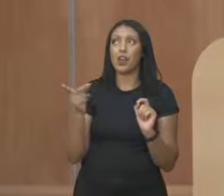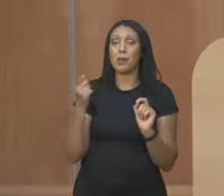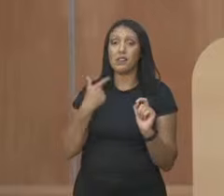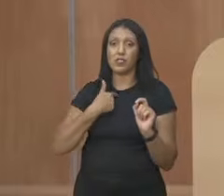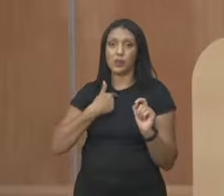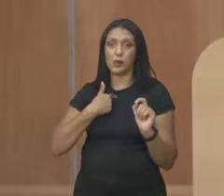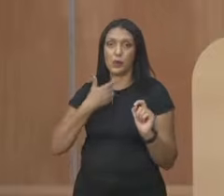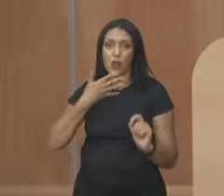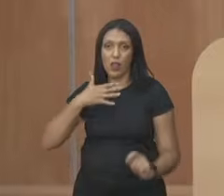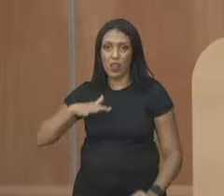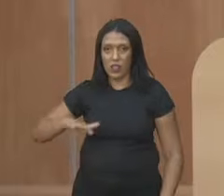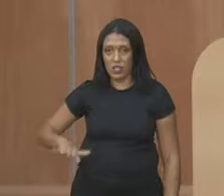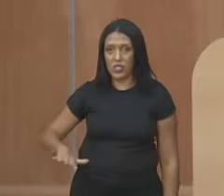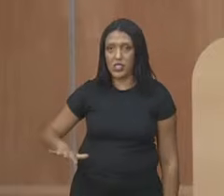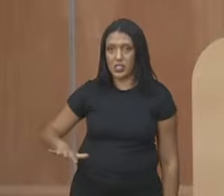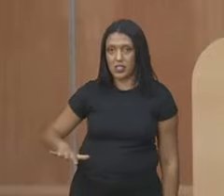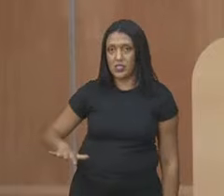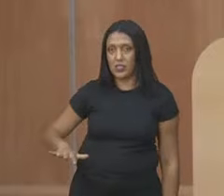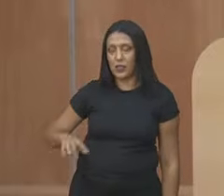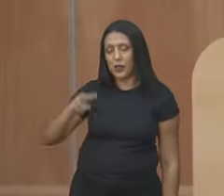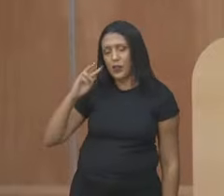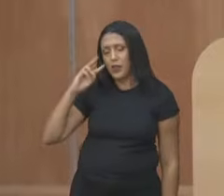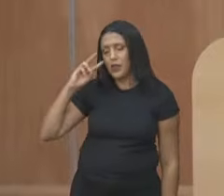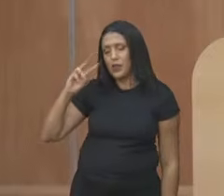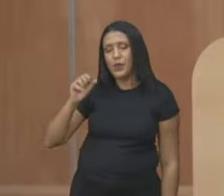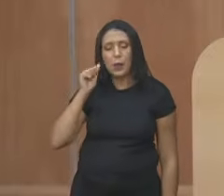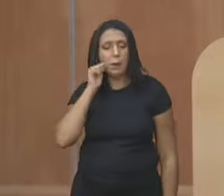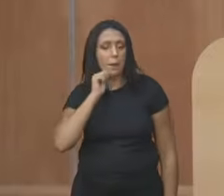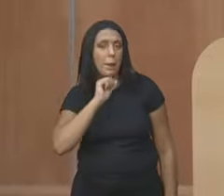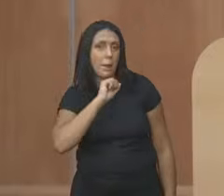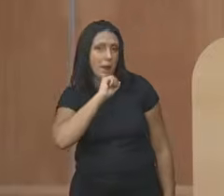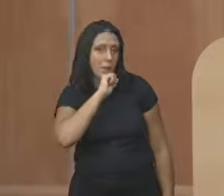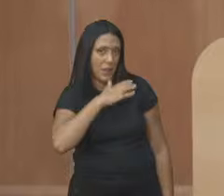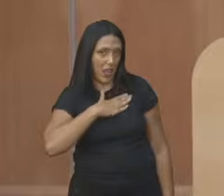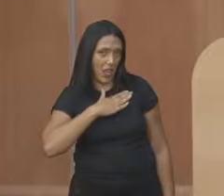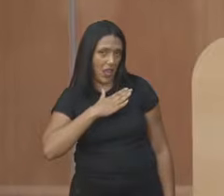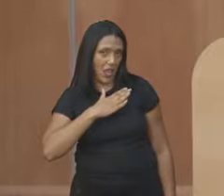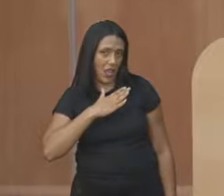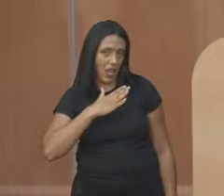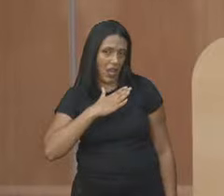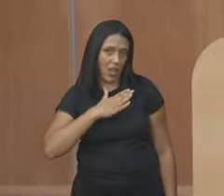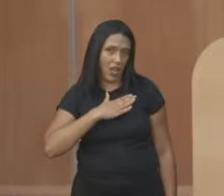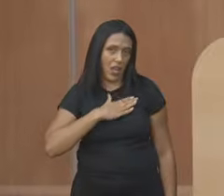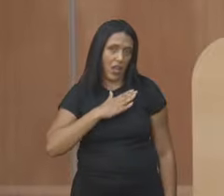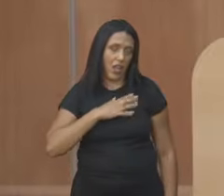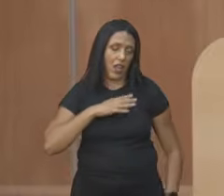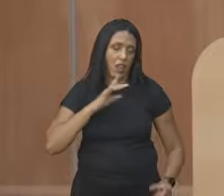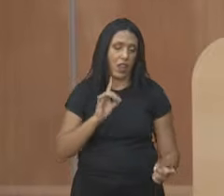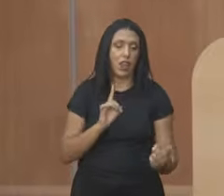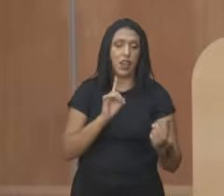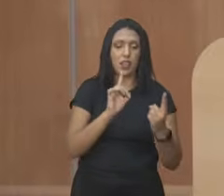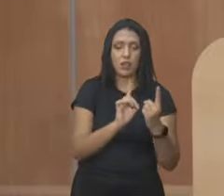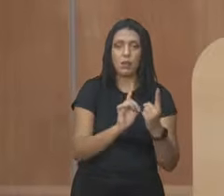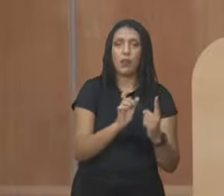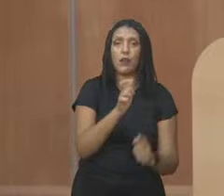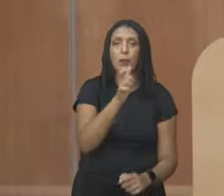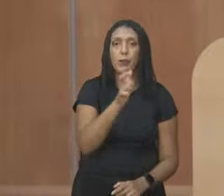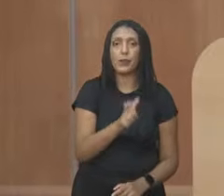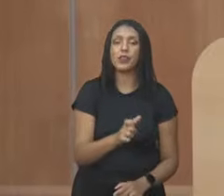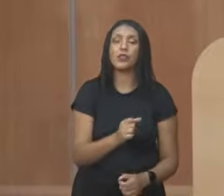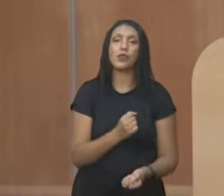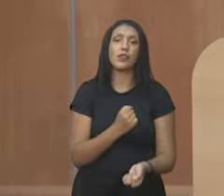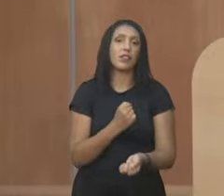a gente, vendo a mãe tratando as pessoas que sofrem com as questões de alcoolismo,